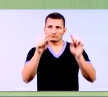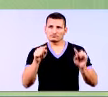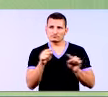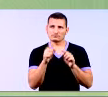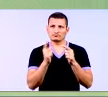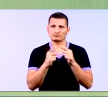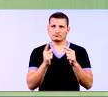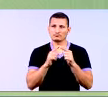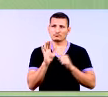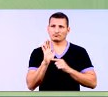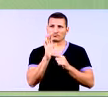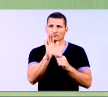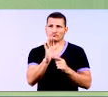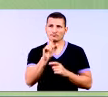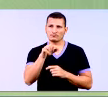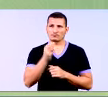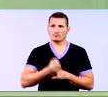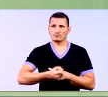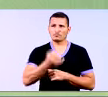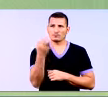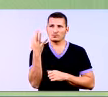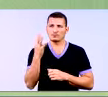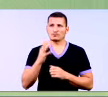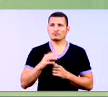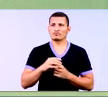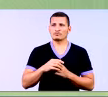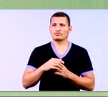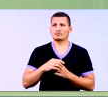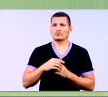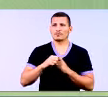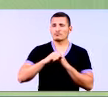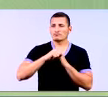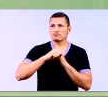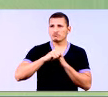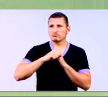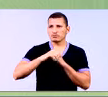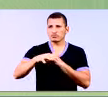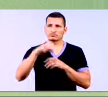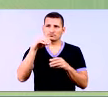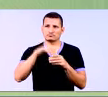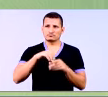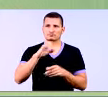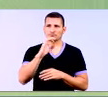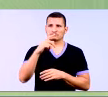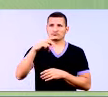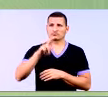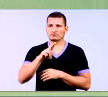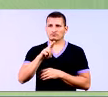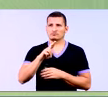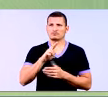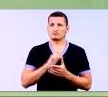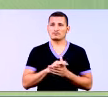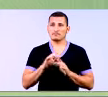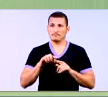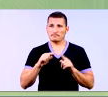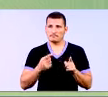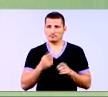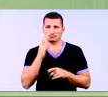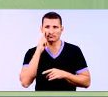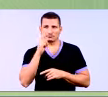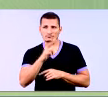a quantidade de pulsos, né, o clock interno ao processador. Mas a gente viu